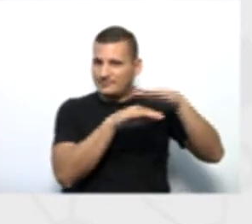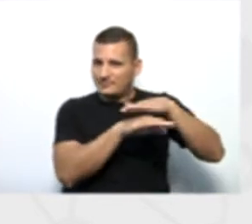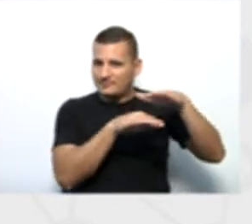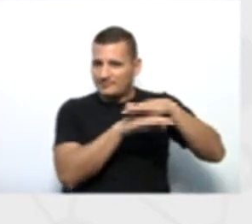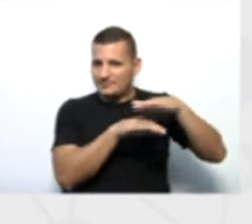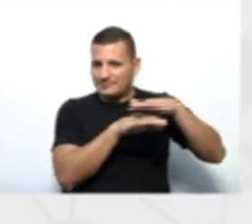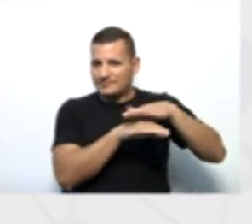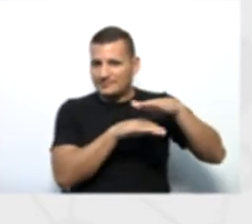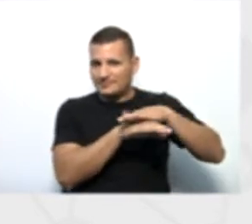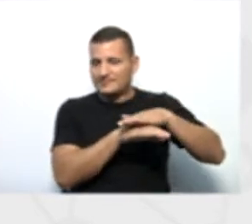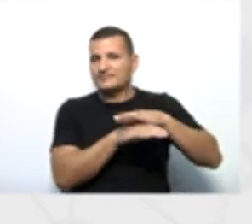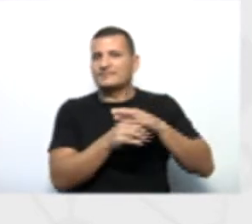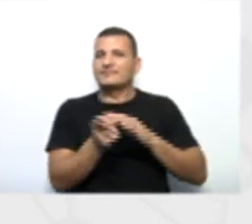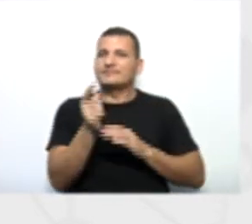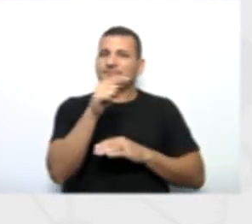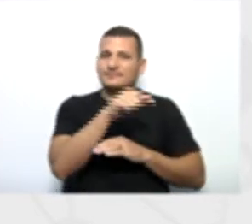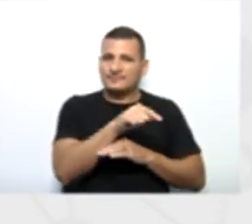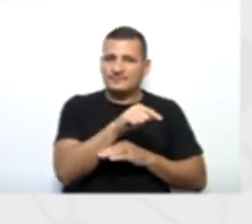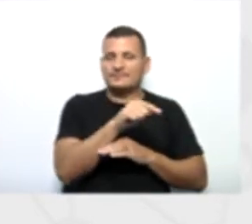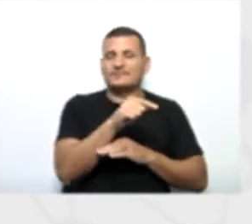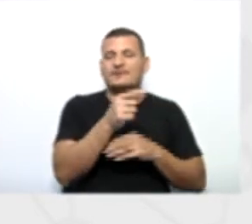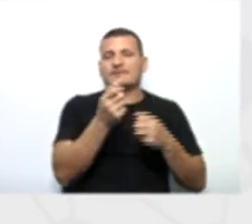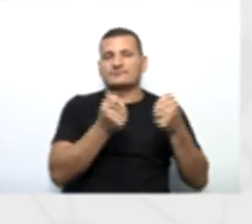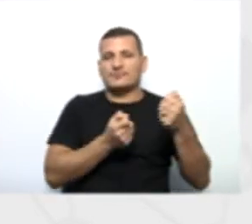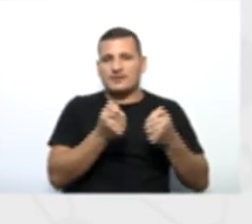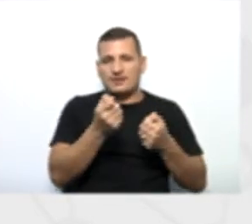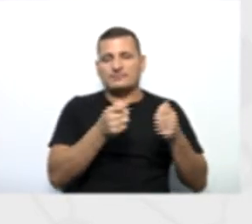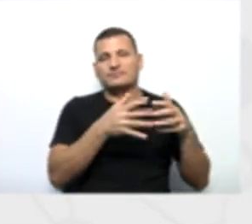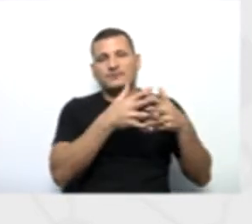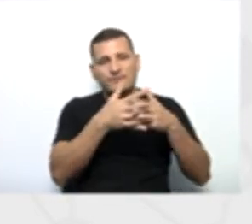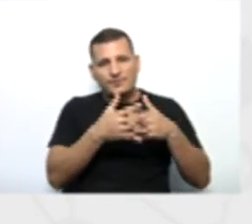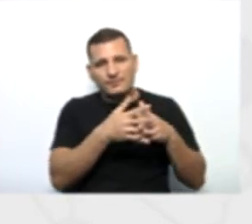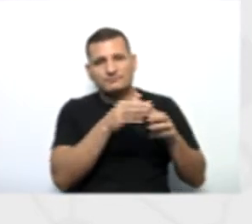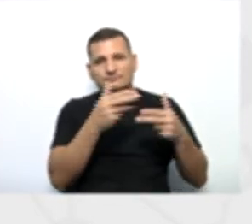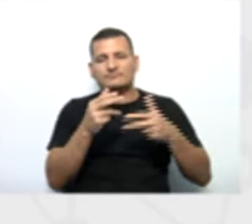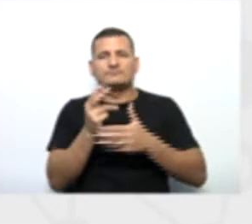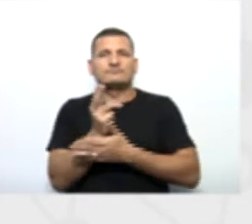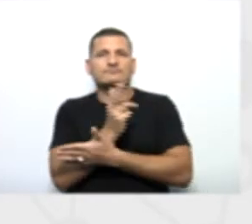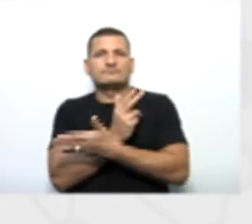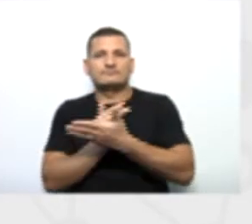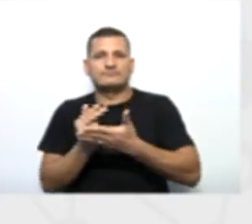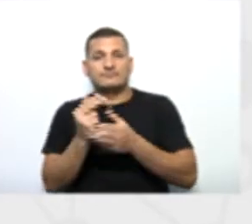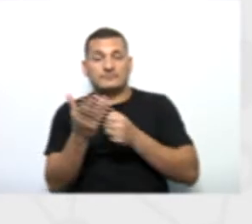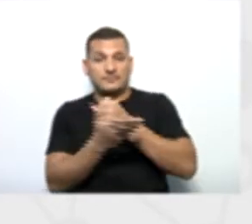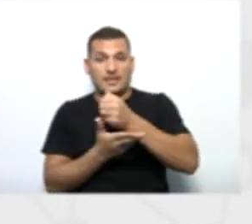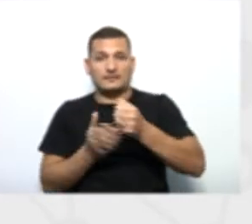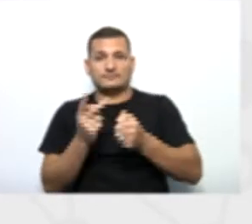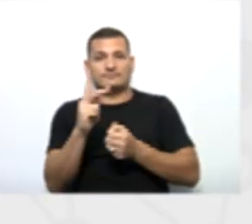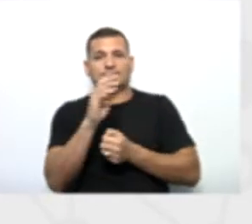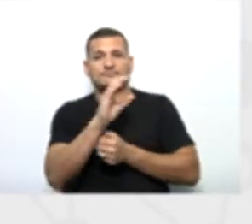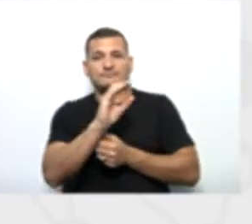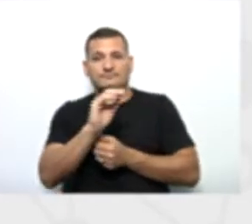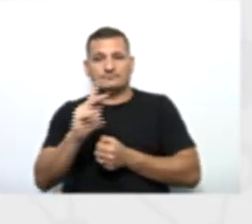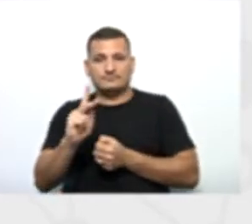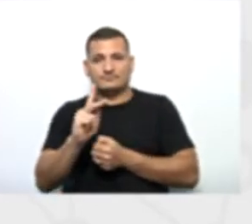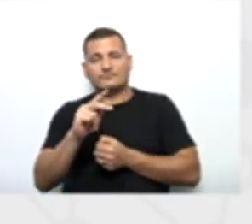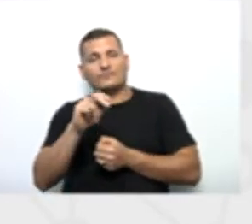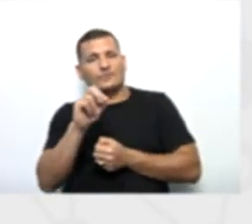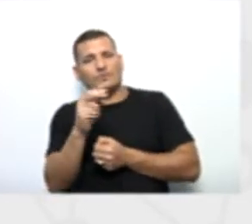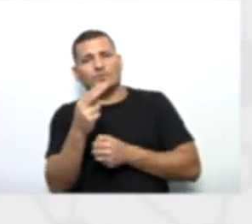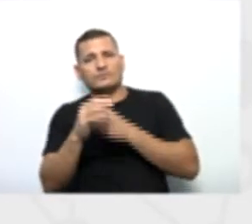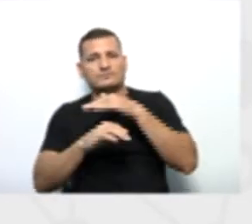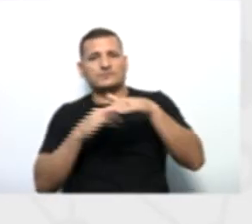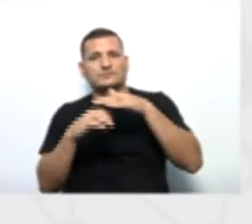é o pessoal que chega com as cargas. Pronto, você fez um mapinha básico da sua cooperativa, ou da empresa que